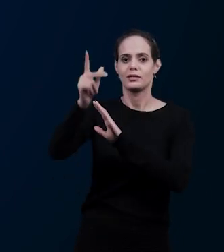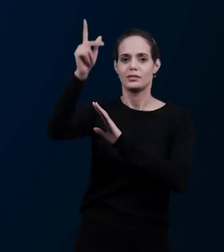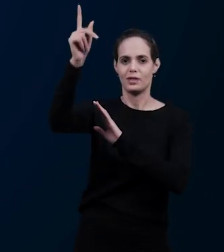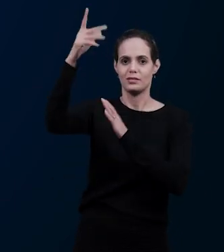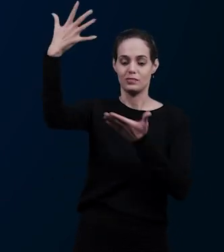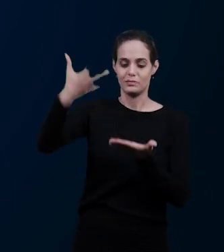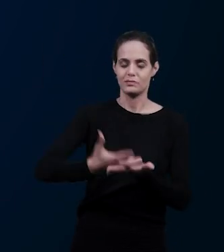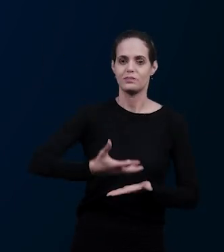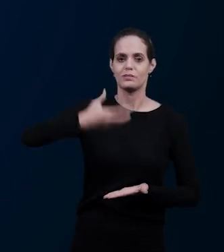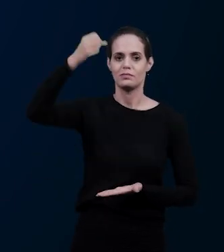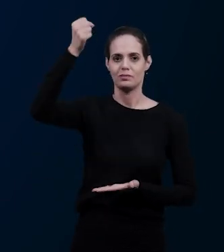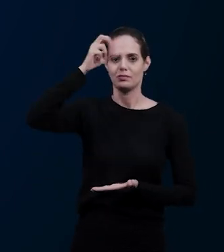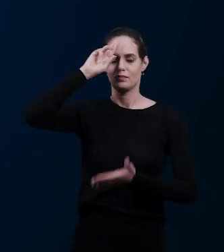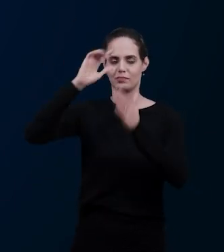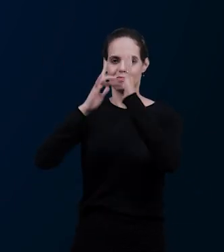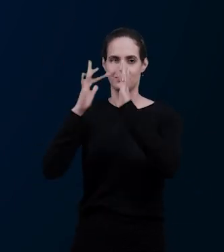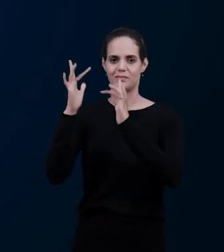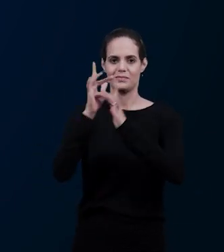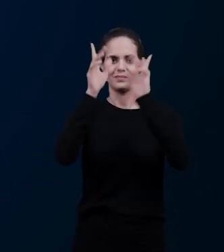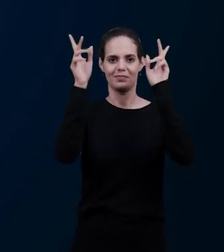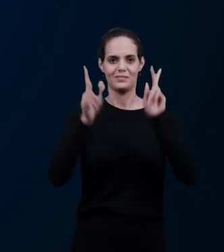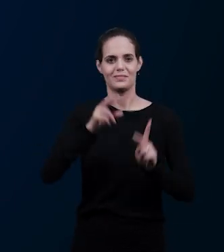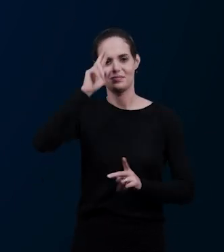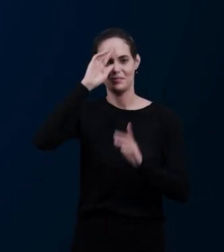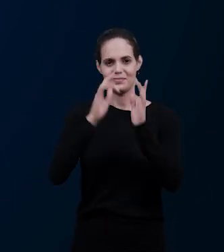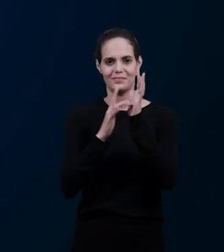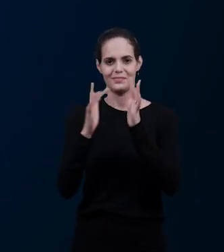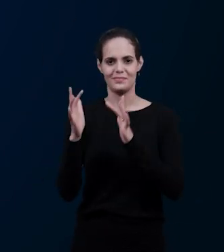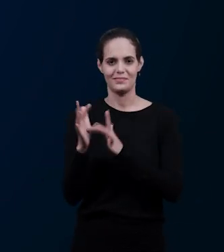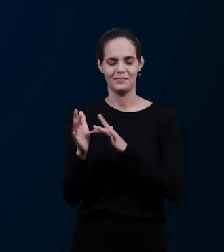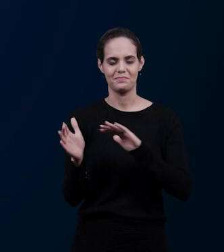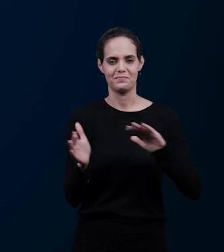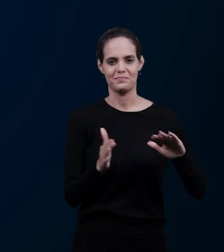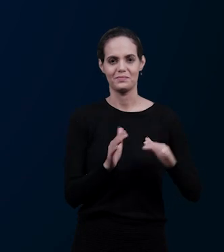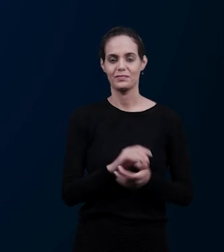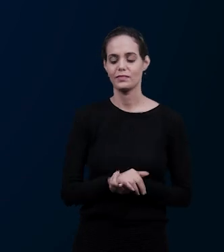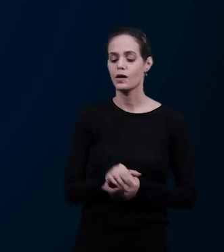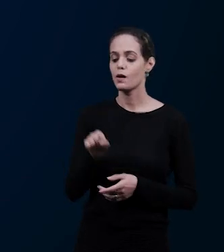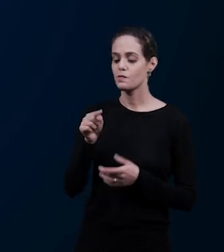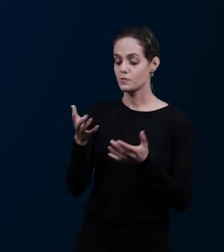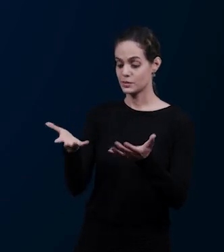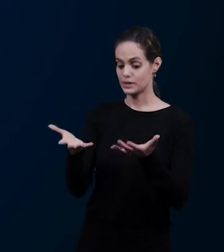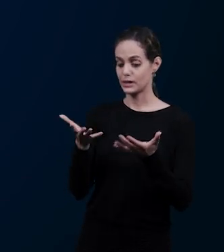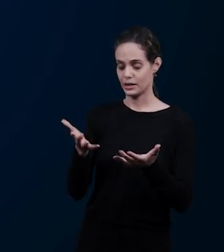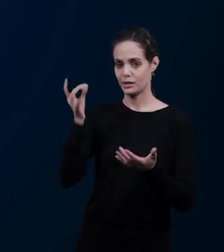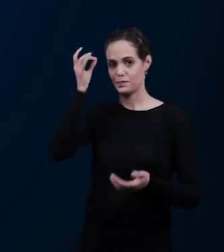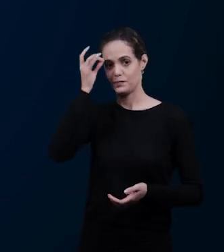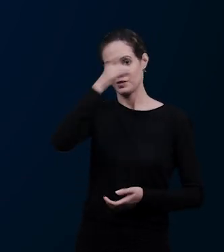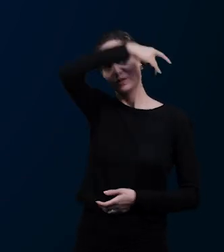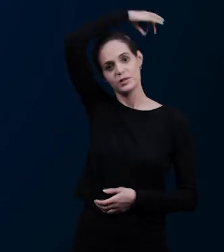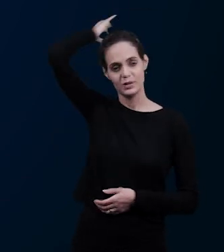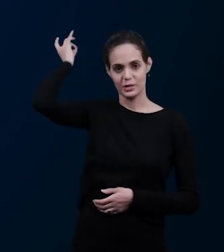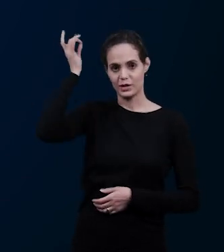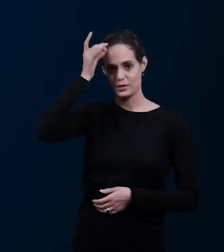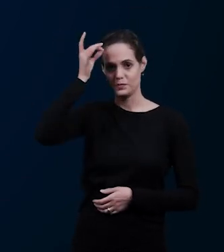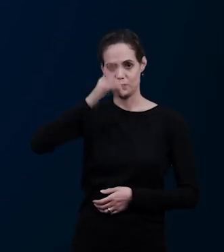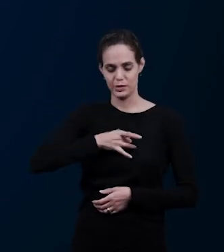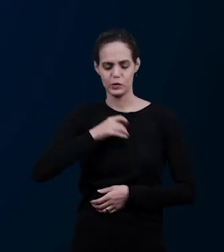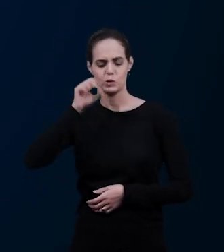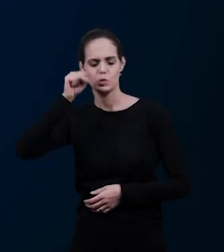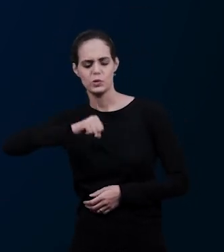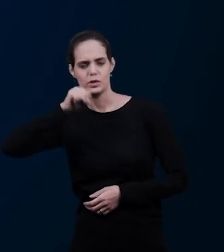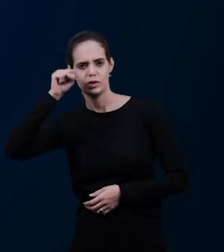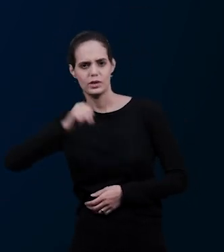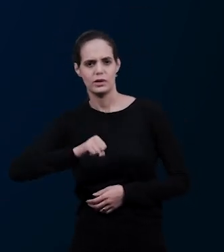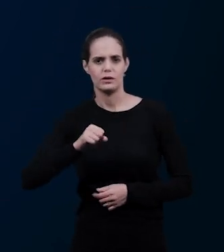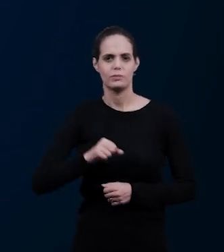para a eternidade, para ser resgatado pelo Senhor Jesus. A paz do Senhor, irmãos. Davi, você quer ser batizado pelo Espírito